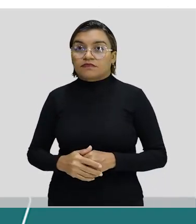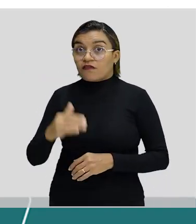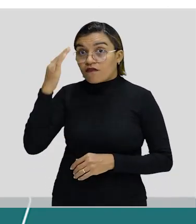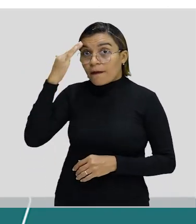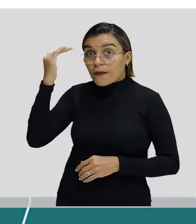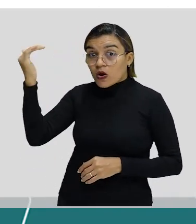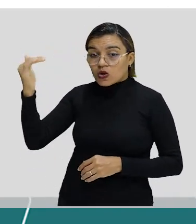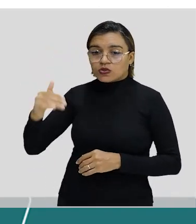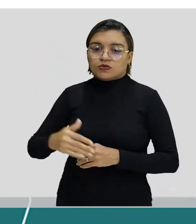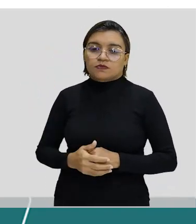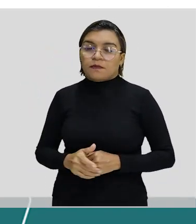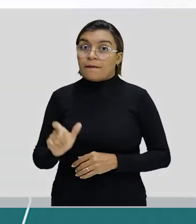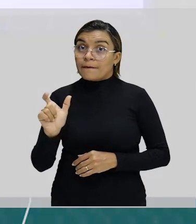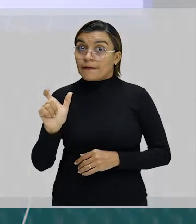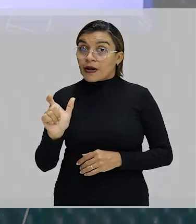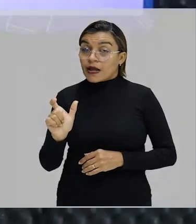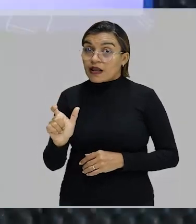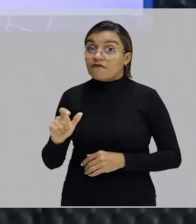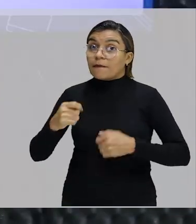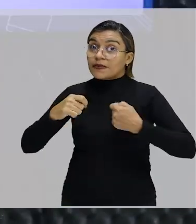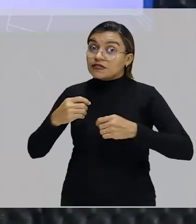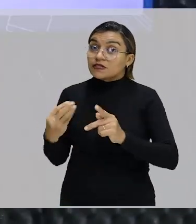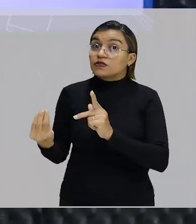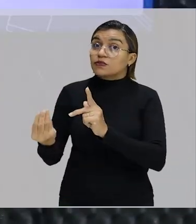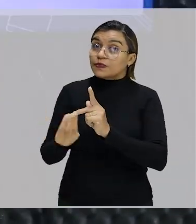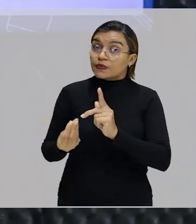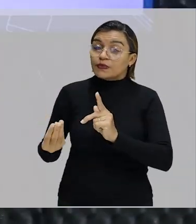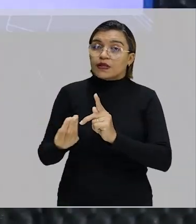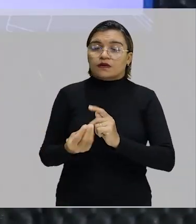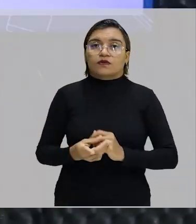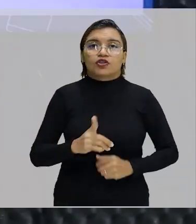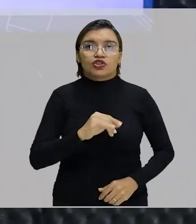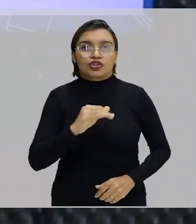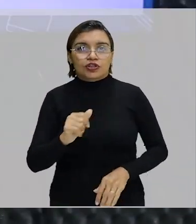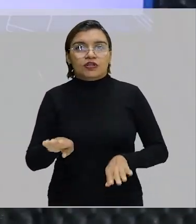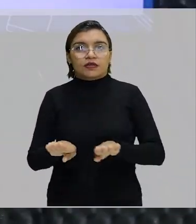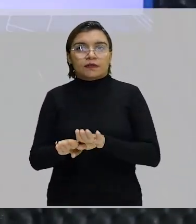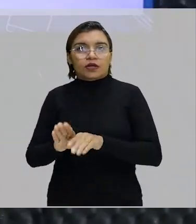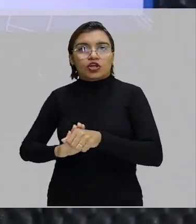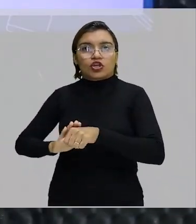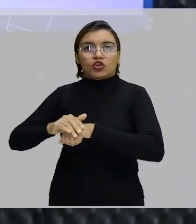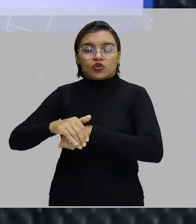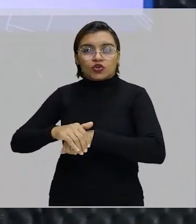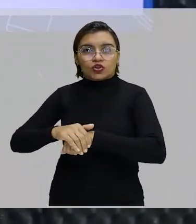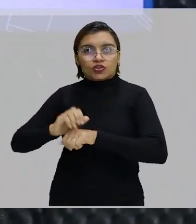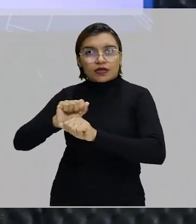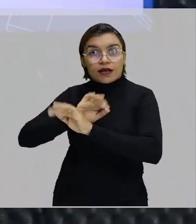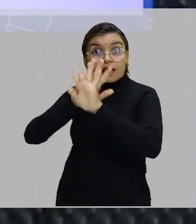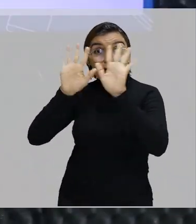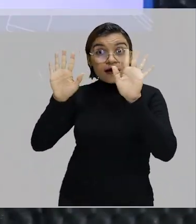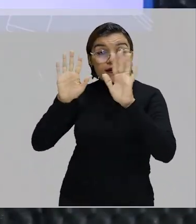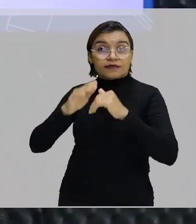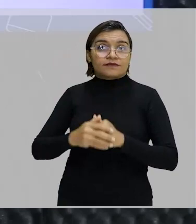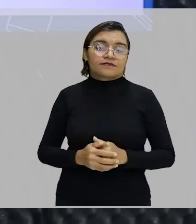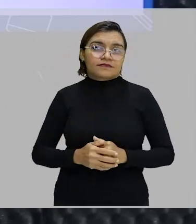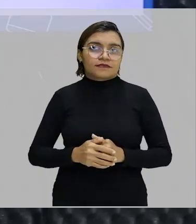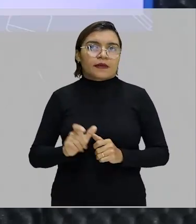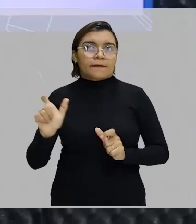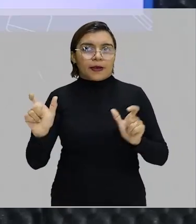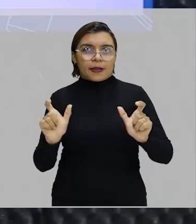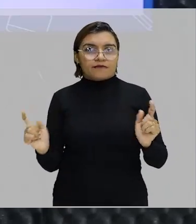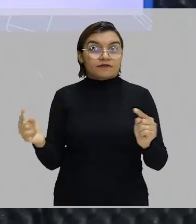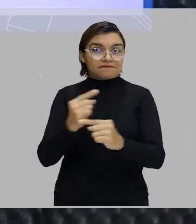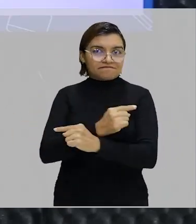oposição, eu tenho que colocar no plural. Ó. Dia e noite claros, claros, dia e noite. Palavras, né,